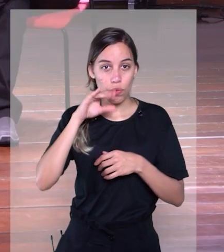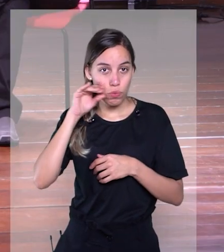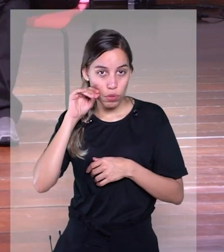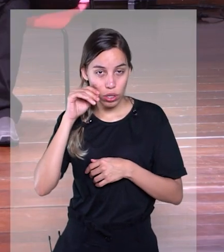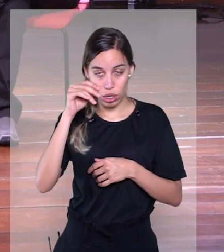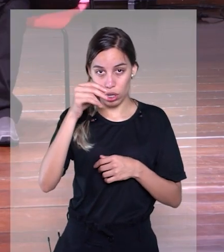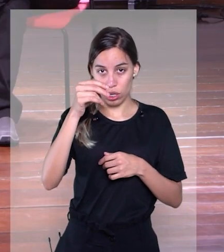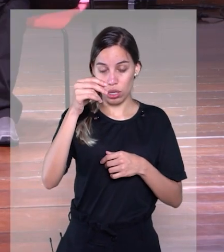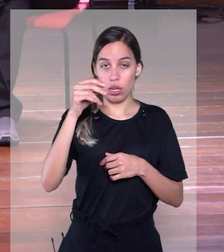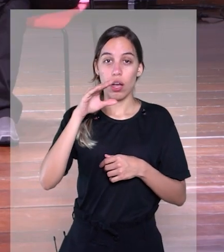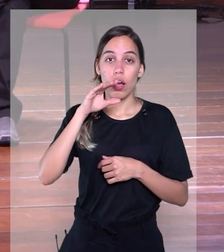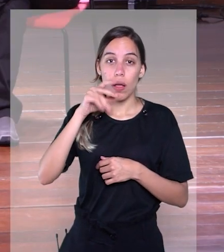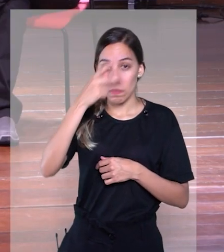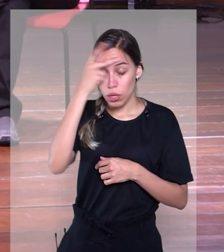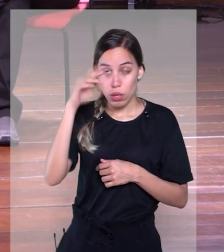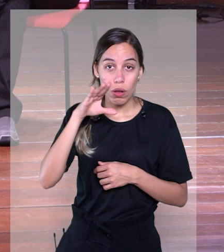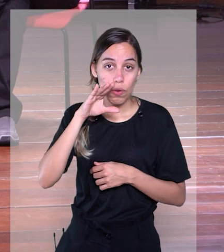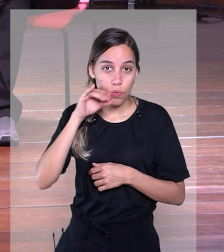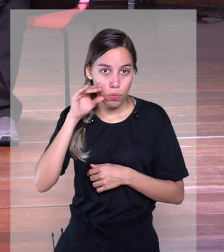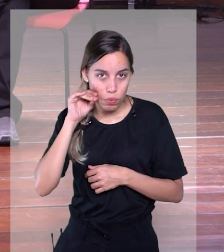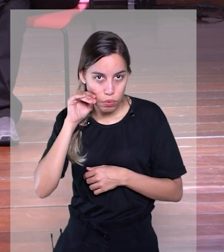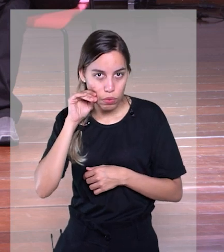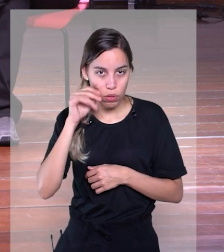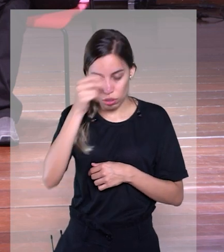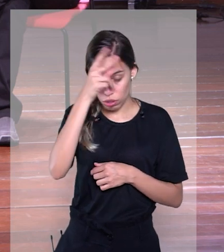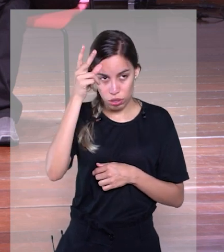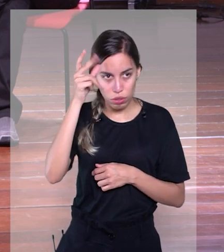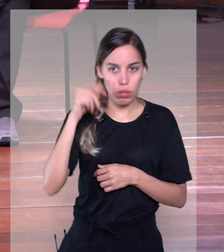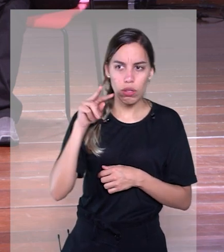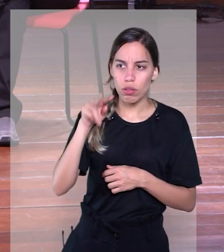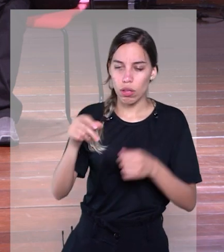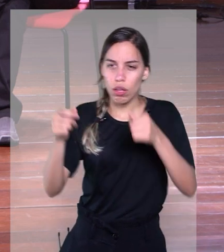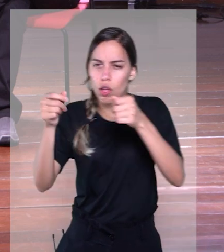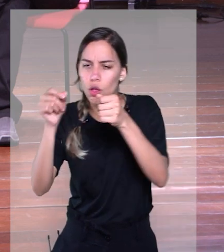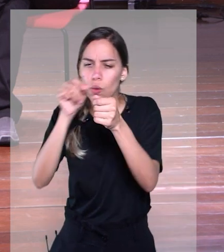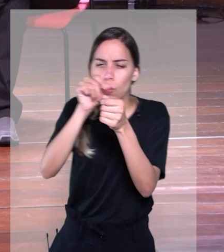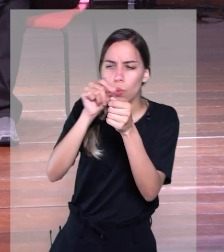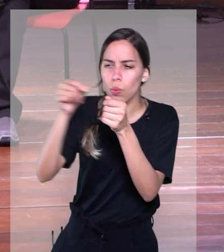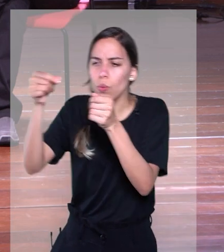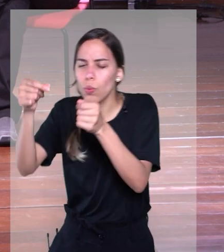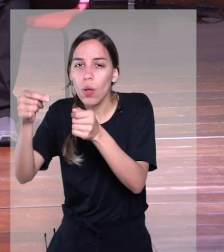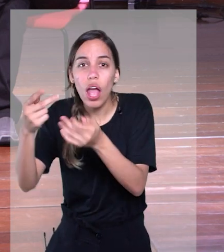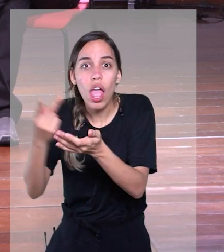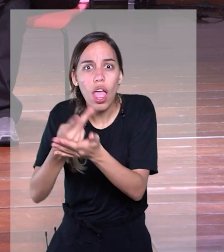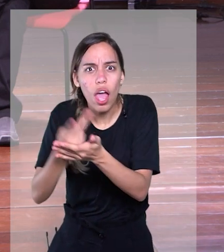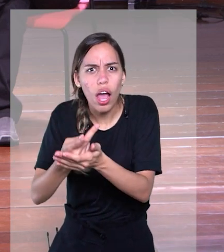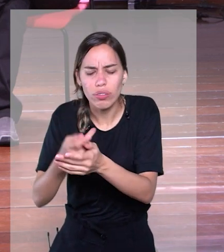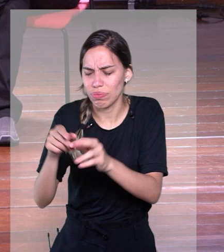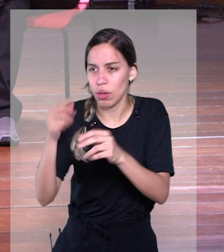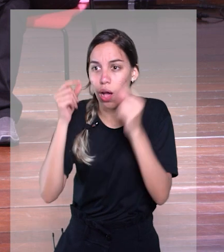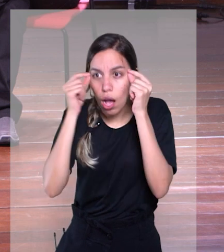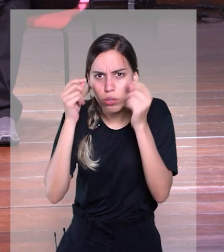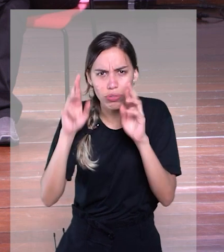que eu vou correndo pegar os óculos originais. Aí eu fui lá, peguei os óculos que o Léo tinha me dado, ele soldou perfeitamente, e aí 2 dias